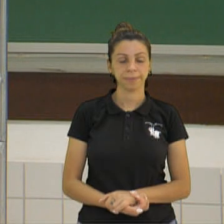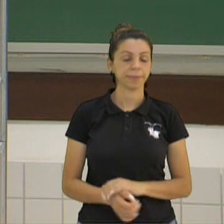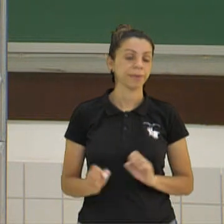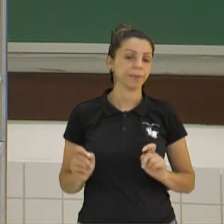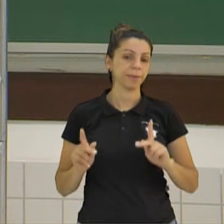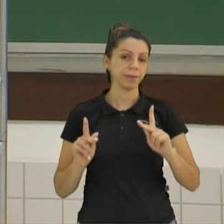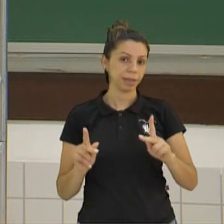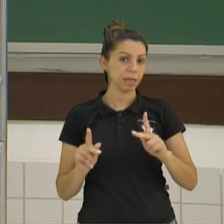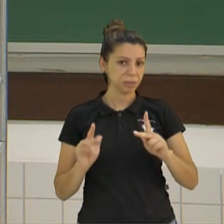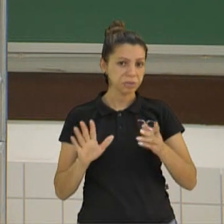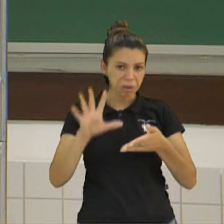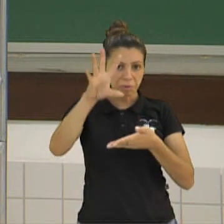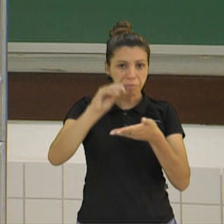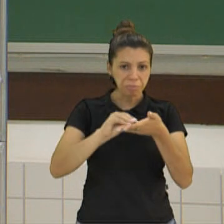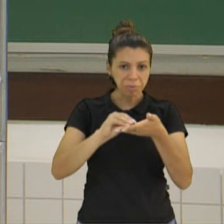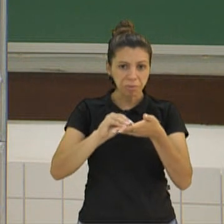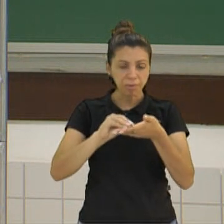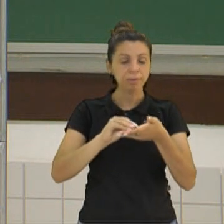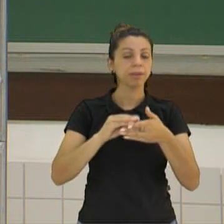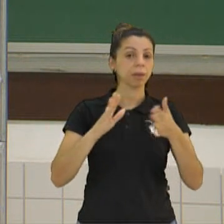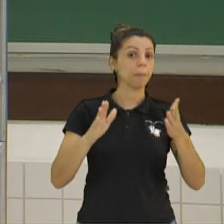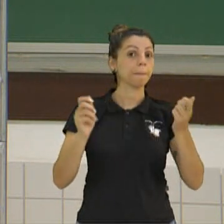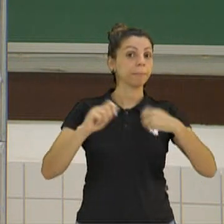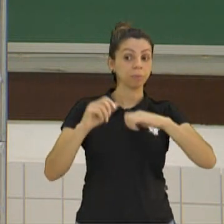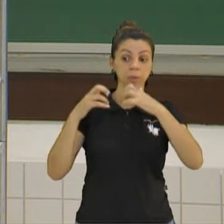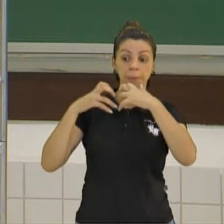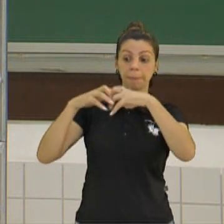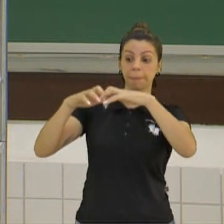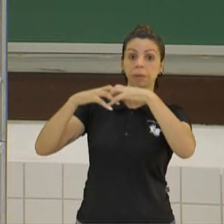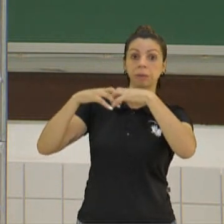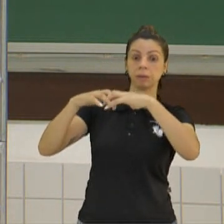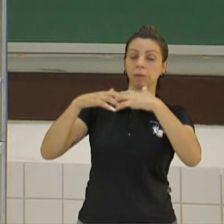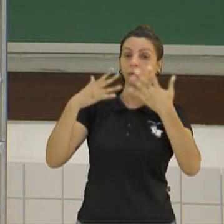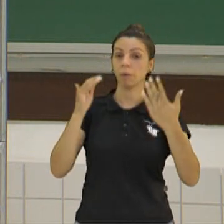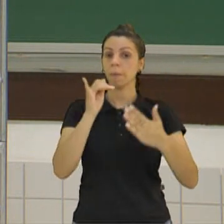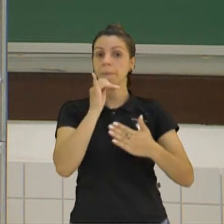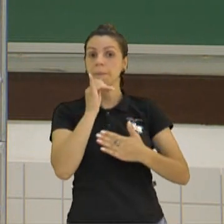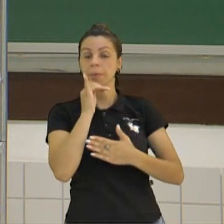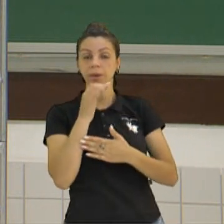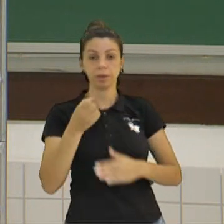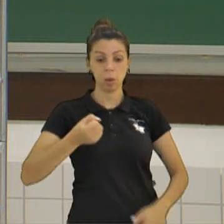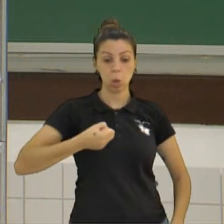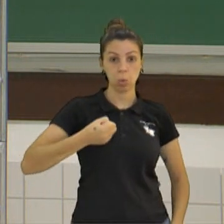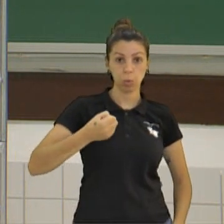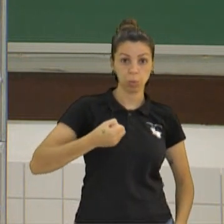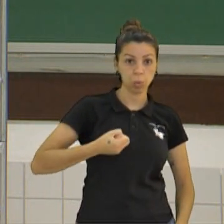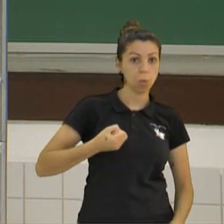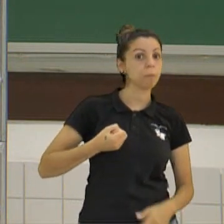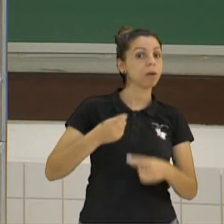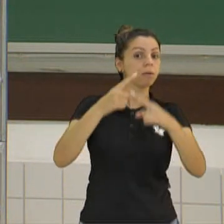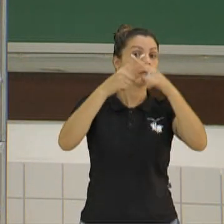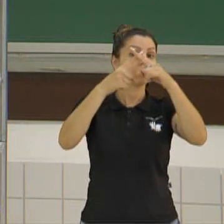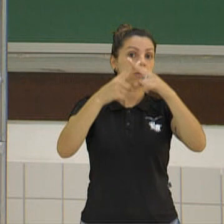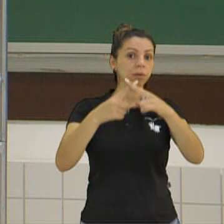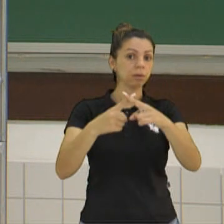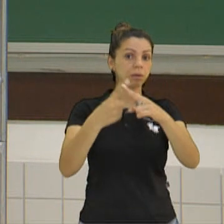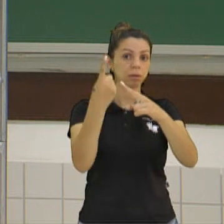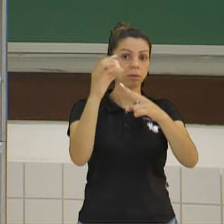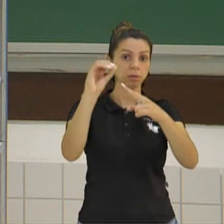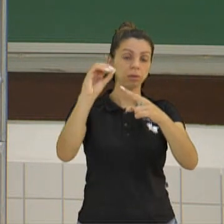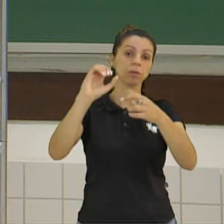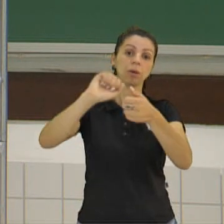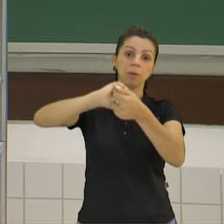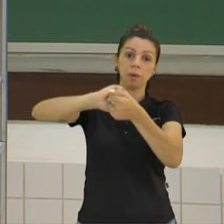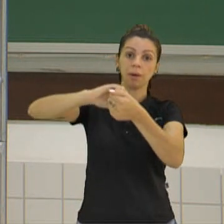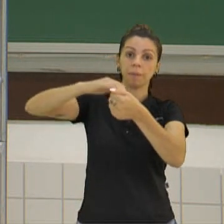Muito bem, pessoal. Anotou a tarefa direitinho? Você precisa pensar. Qual que é a relação que existe entre o número de vezes que eu multipliquei por 10, ou seja, a potência de